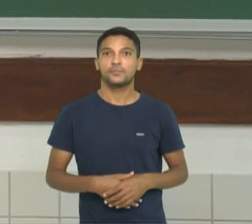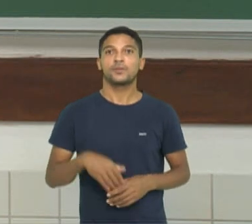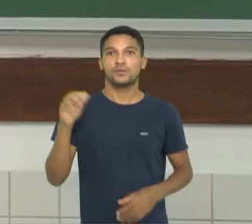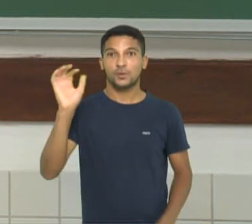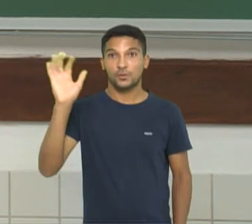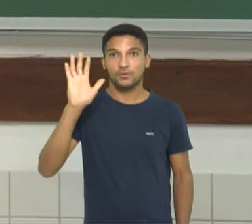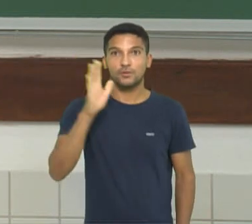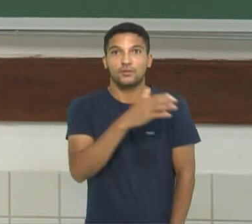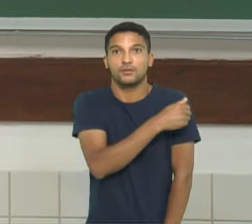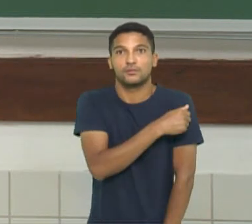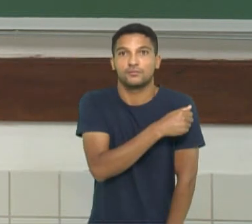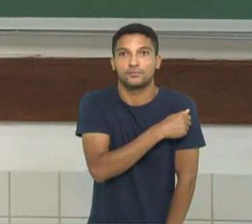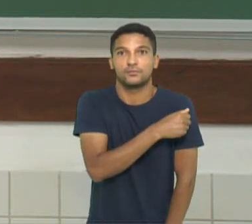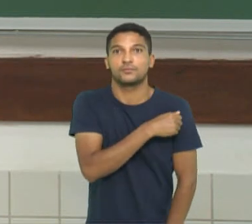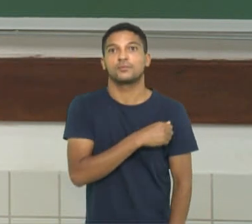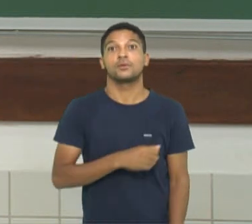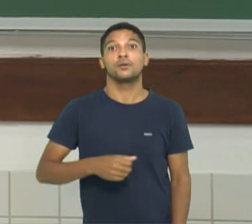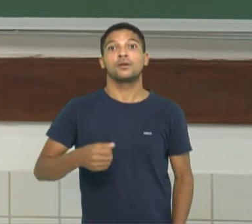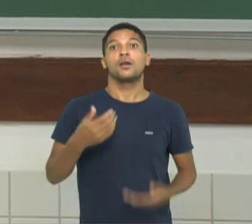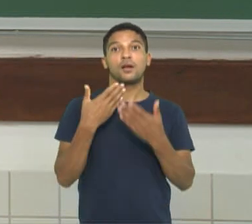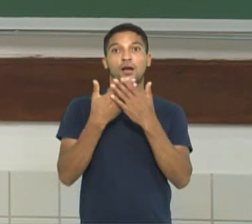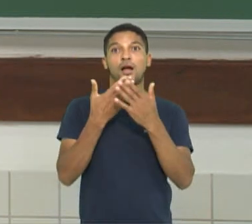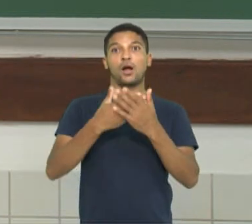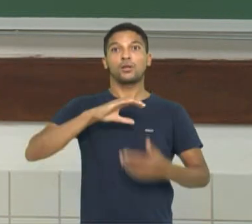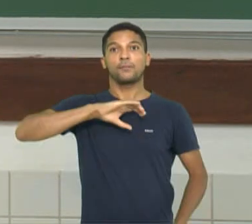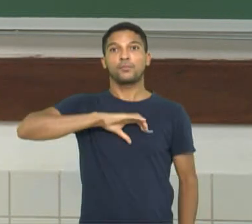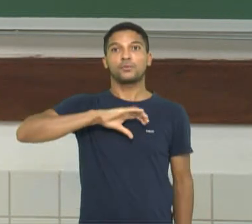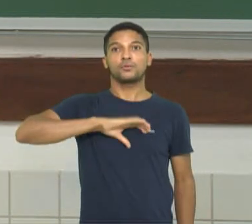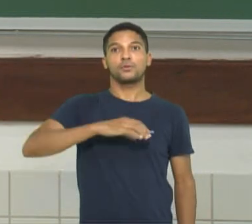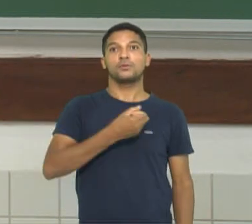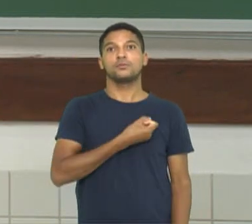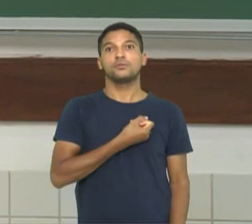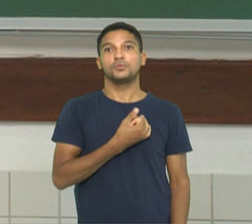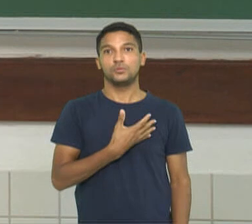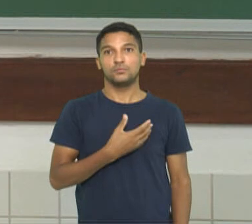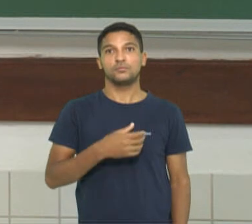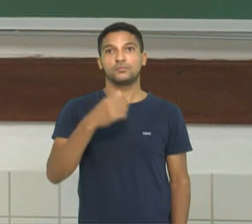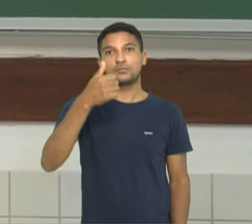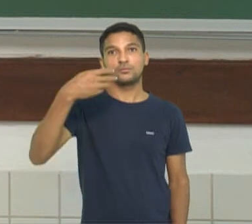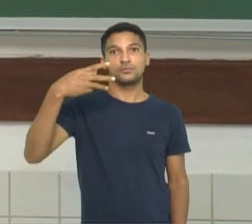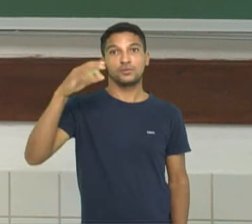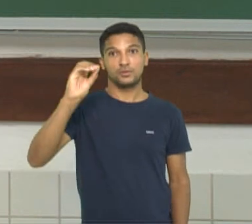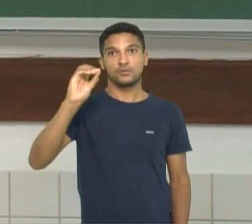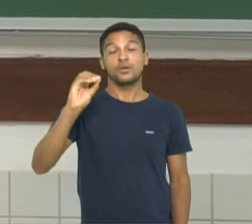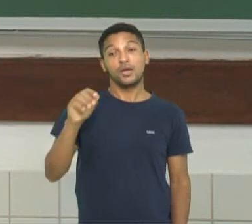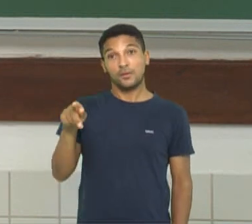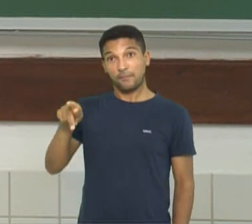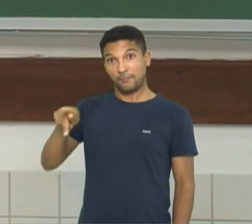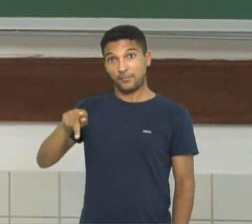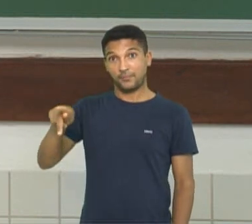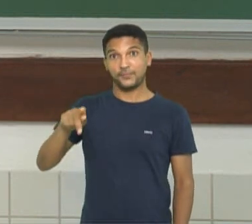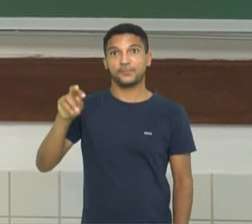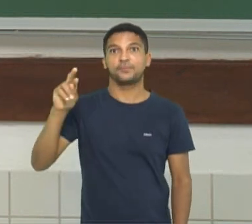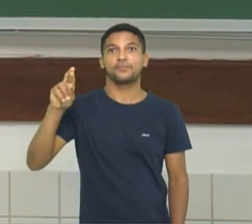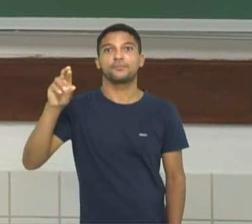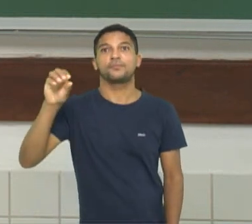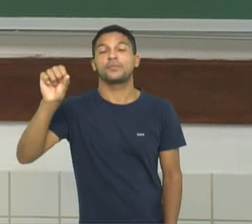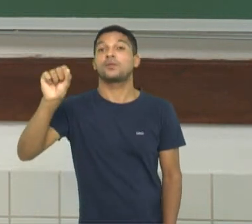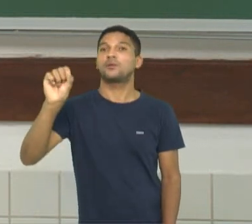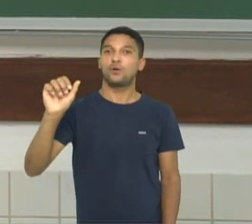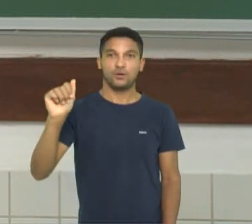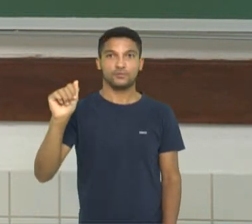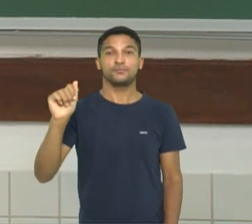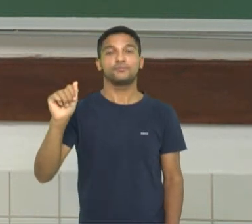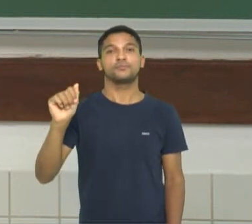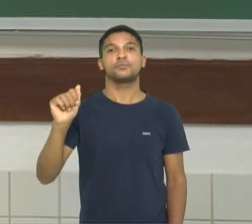Olá, alunos! Vamos para a nossa 130ª aula de língua portuguesa. Aqui é a professora Rosa Helena Bueno. Nós estamos juntos